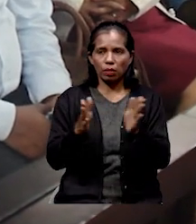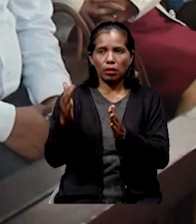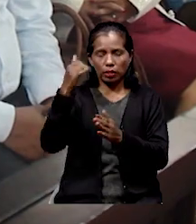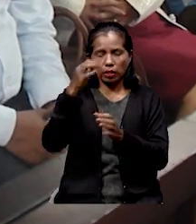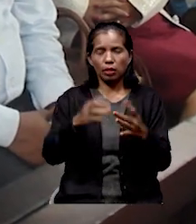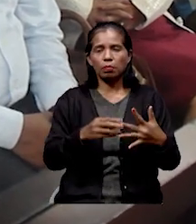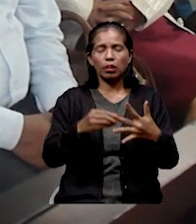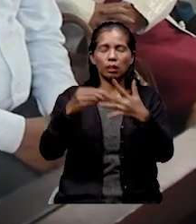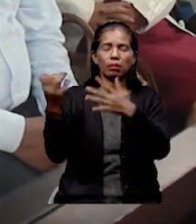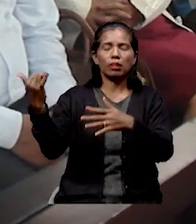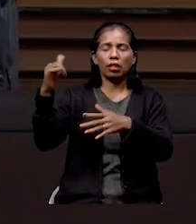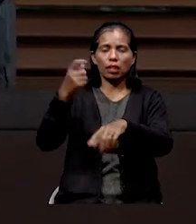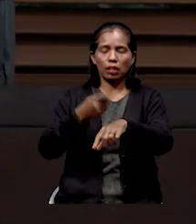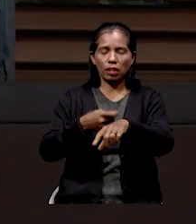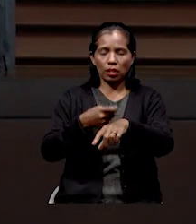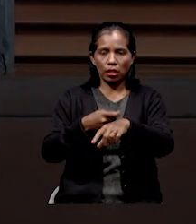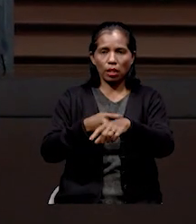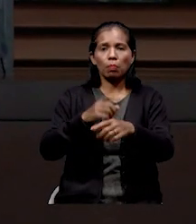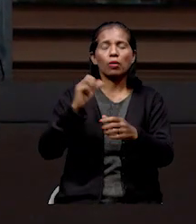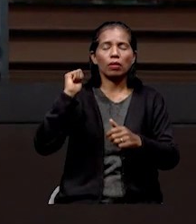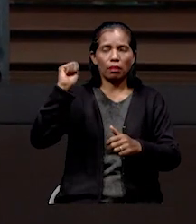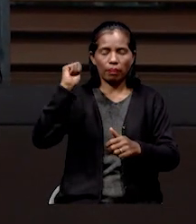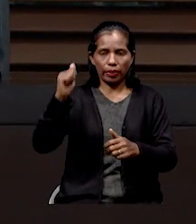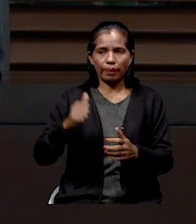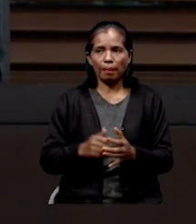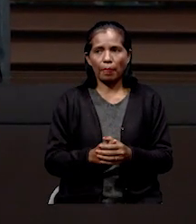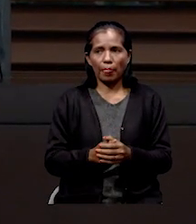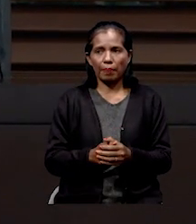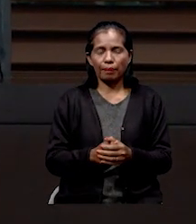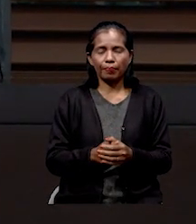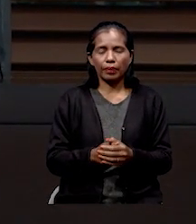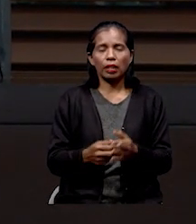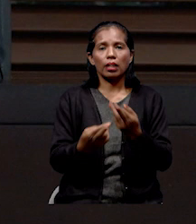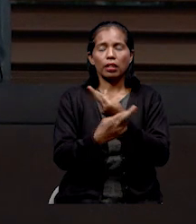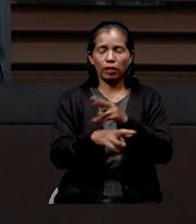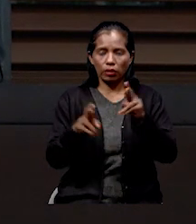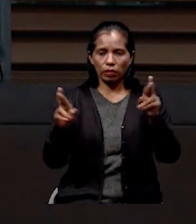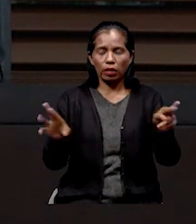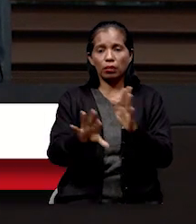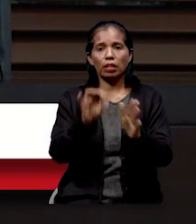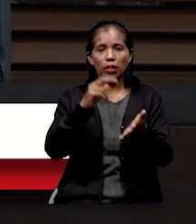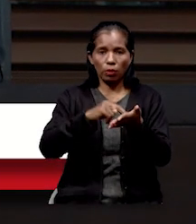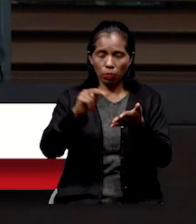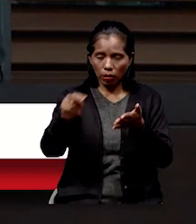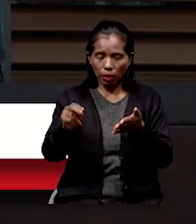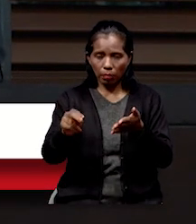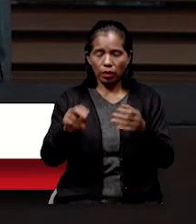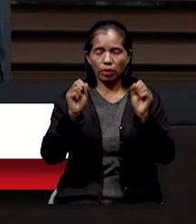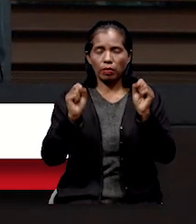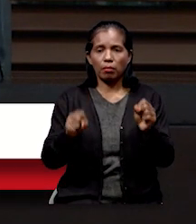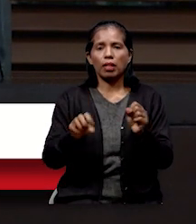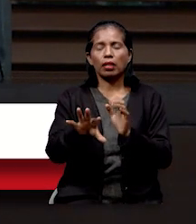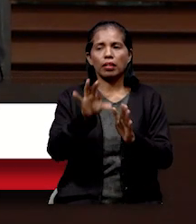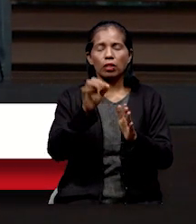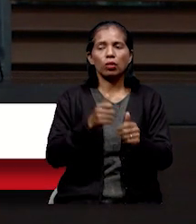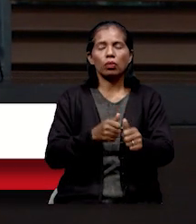horario kampanya. Resultado sorteio ne maka se stui ordem buletin de voto. E tuir